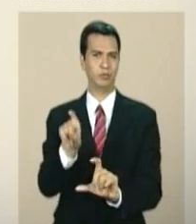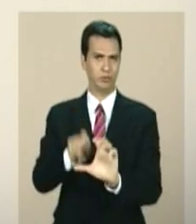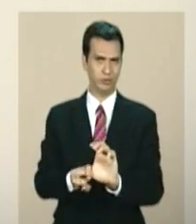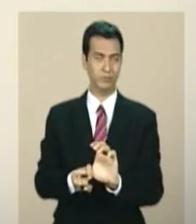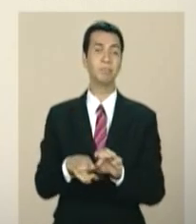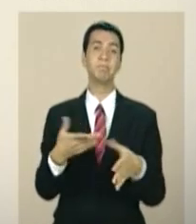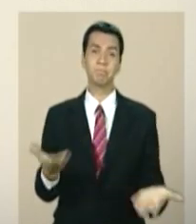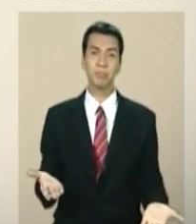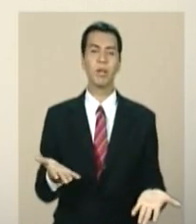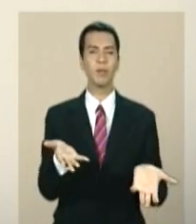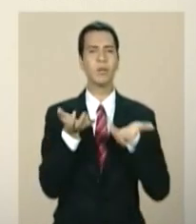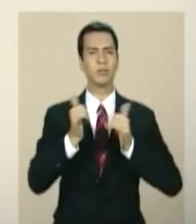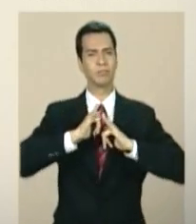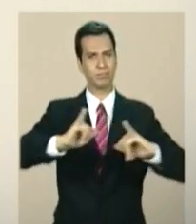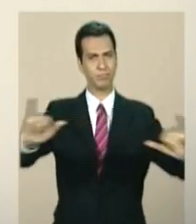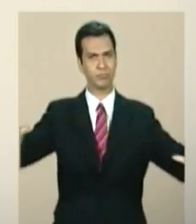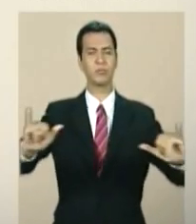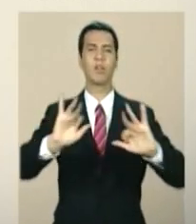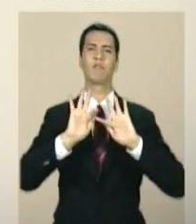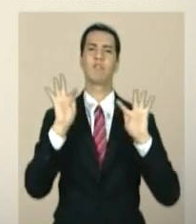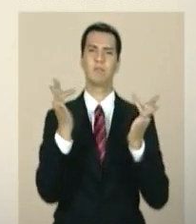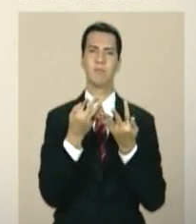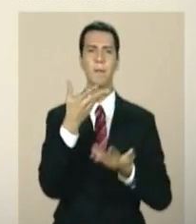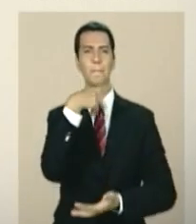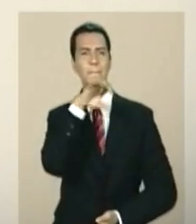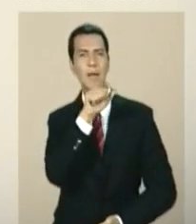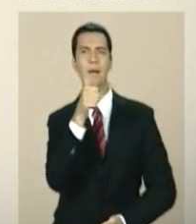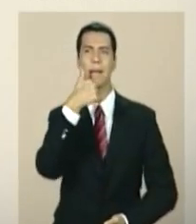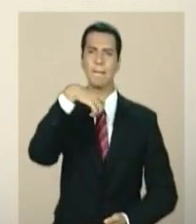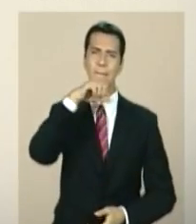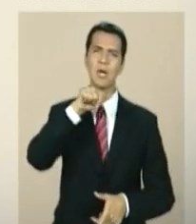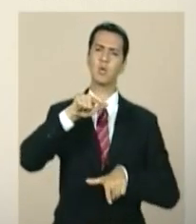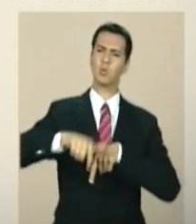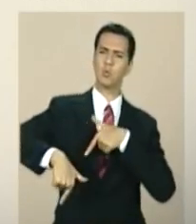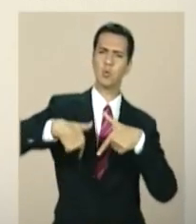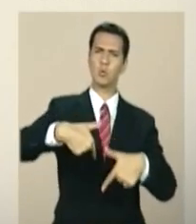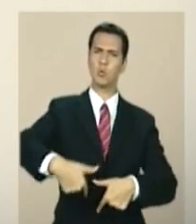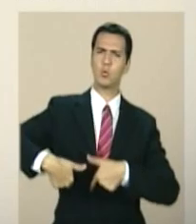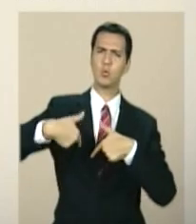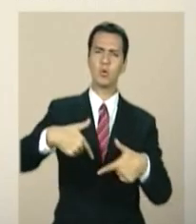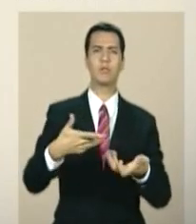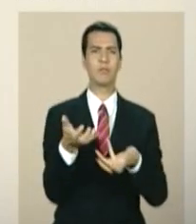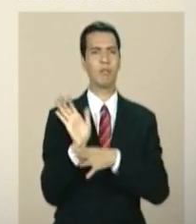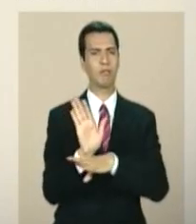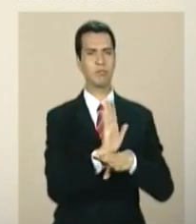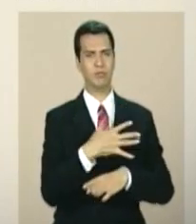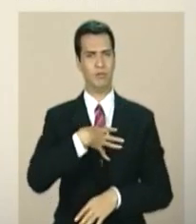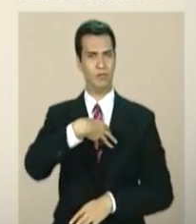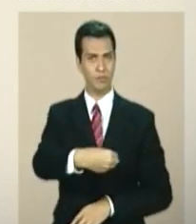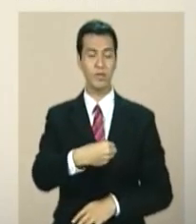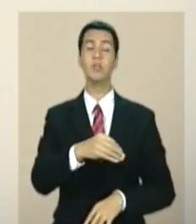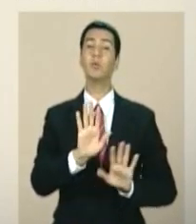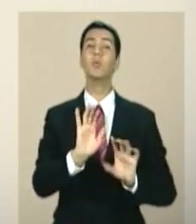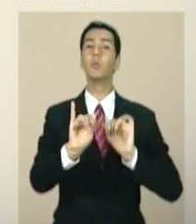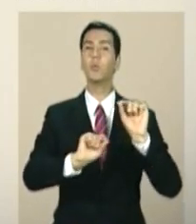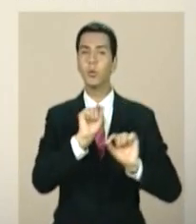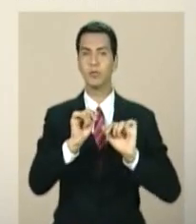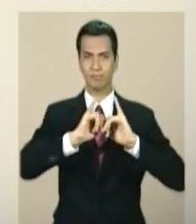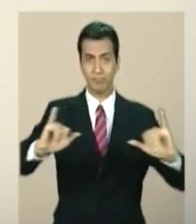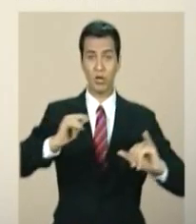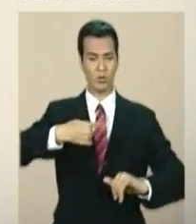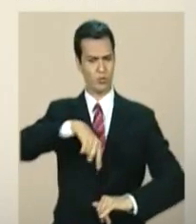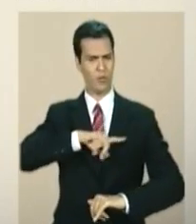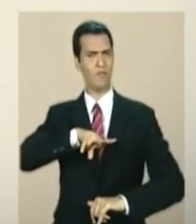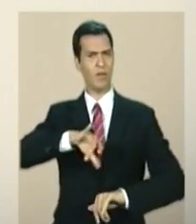batalham tanto pela formação de seus filhos que nós vamos continuar Luciano trabalhando para educar bem os